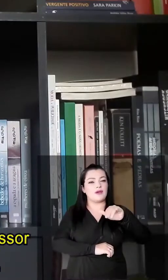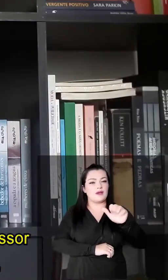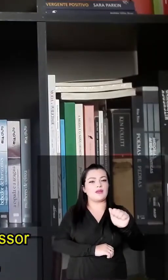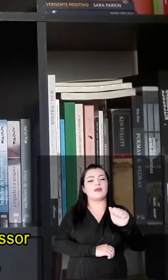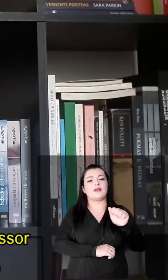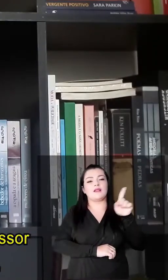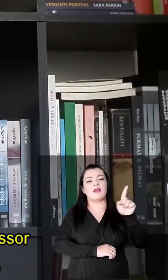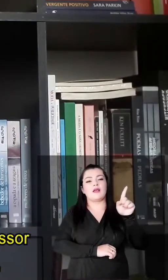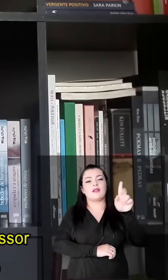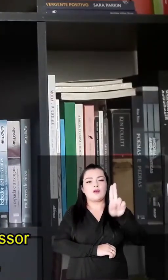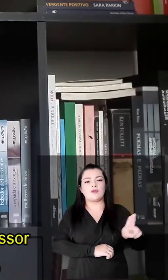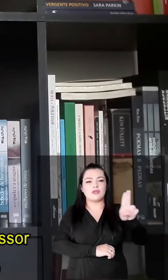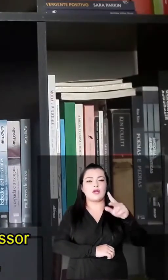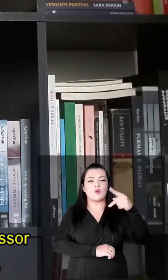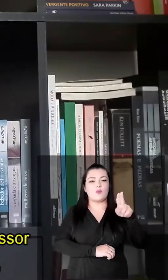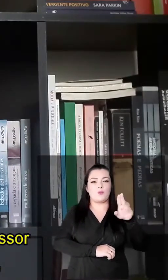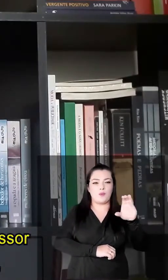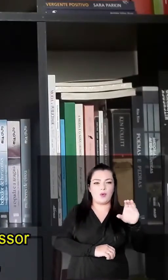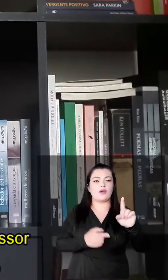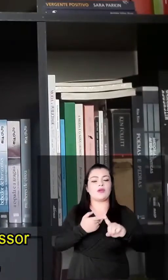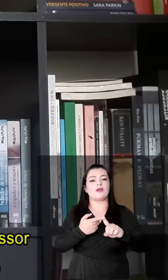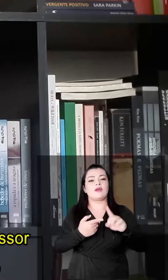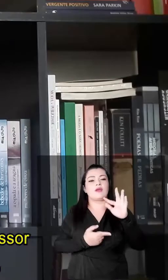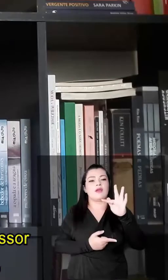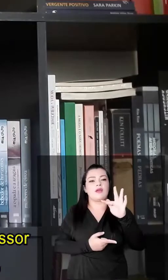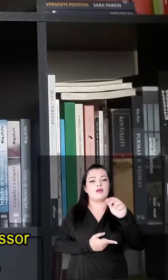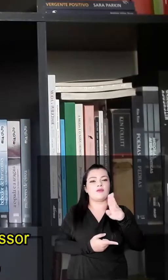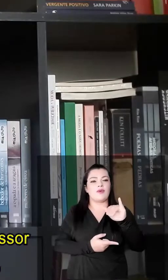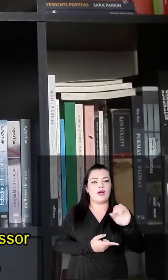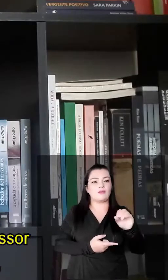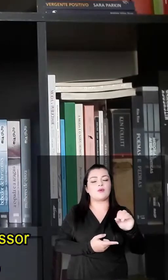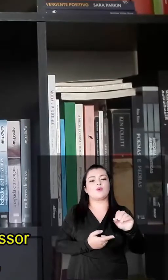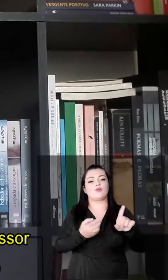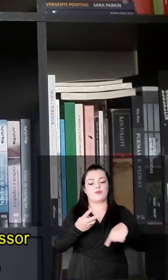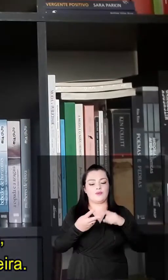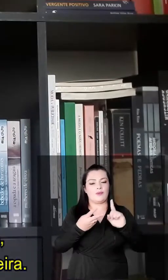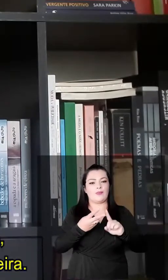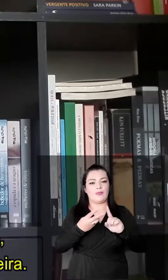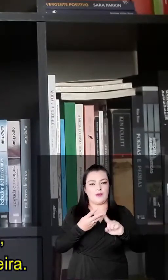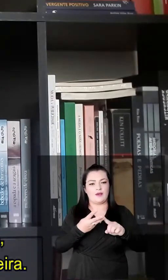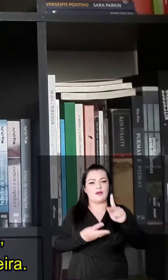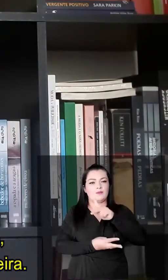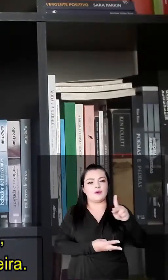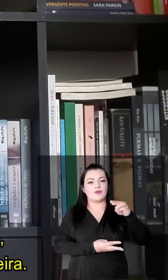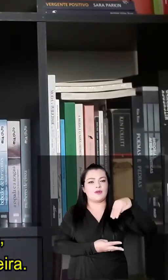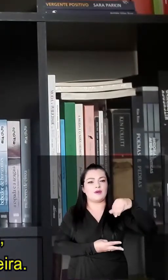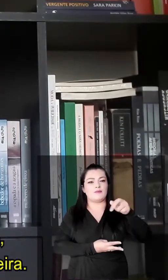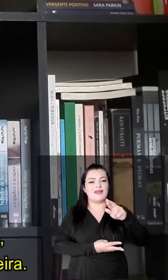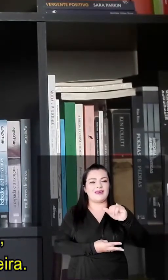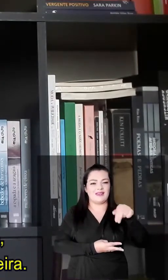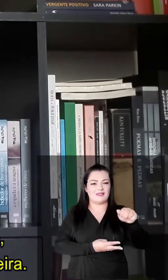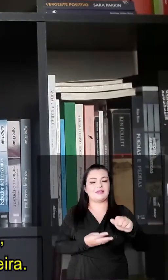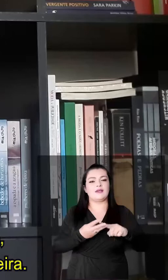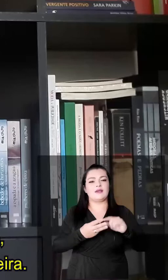de Estudos do Luto da PUC, o professor Fábio de Paula, da Faculdade Casper Libero, a professora Mariana Valente, da